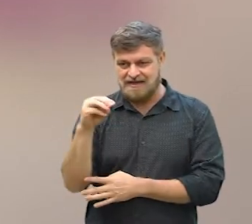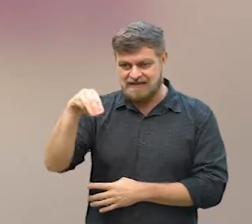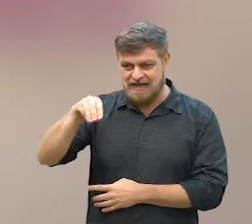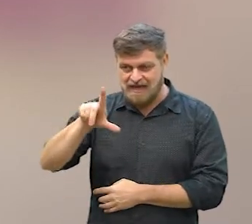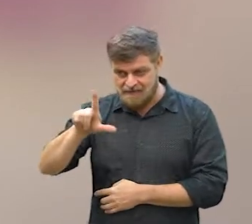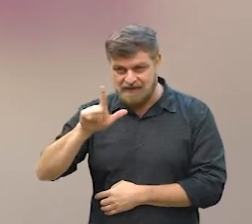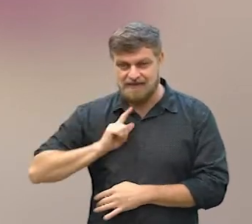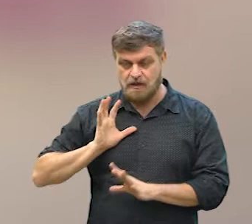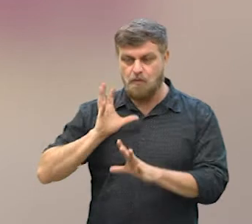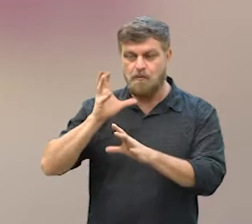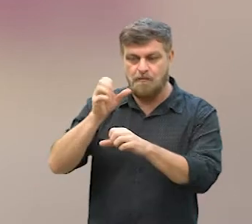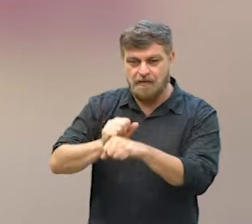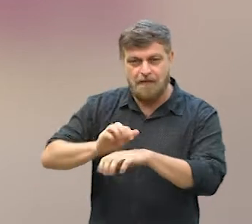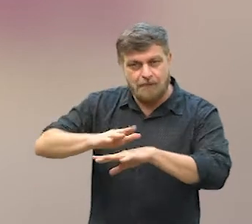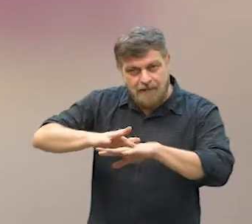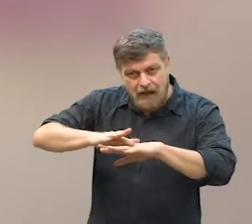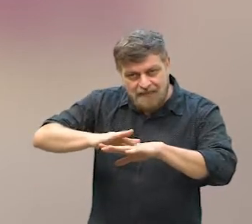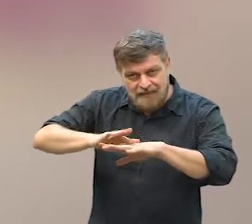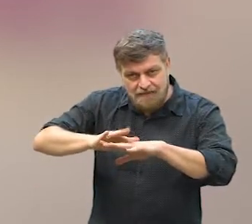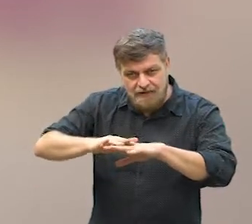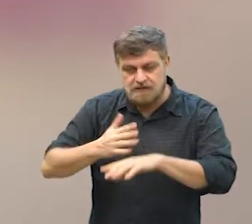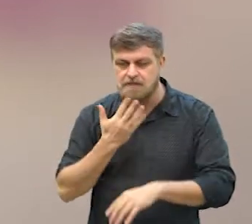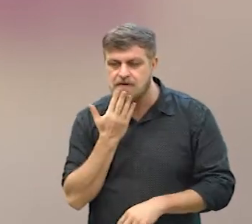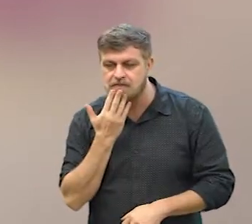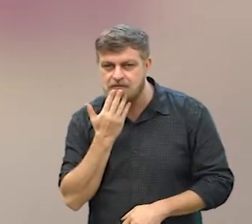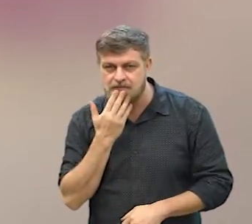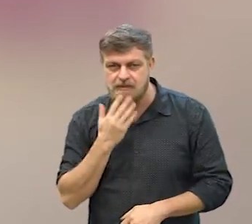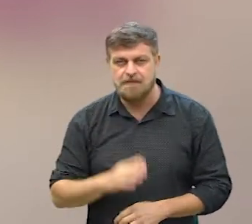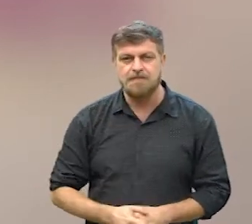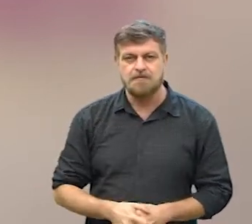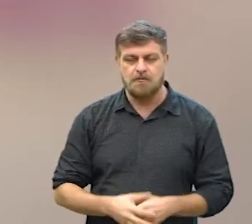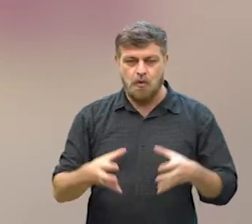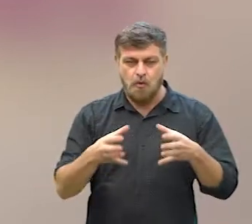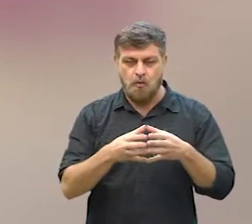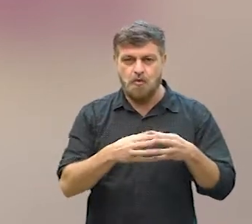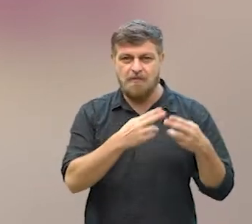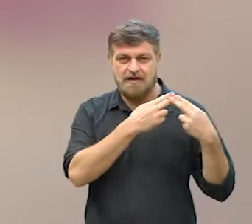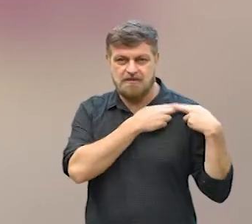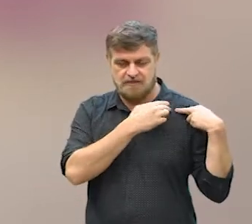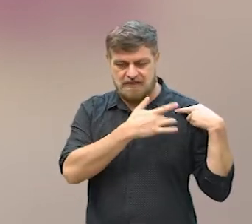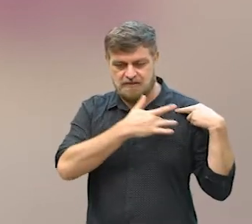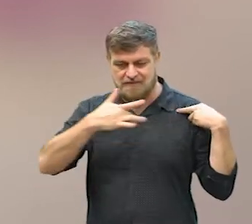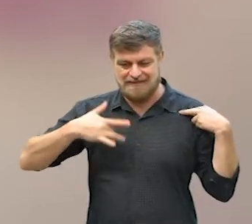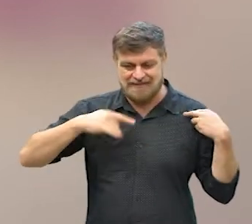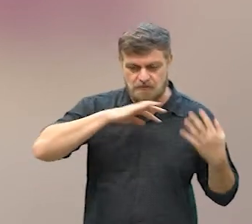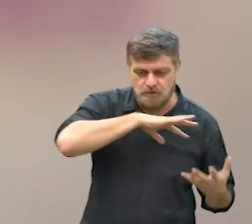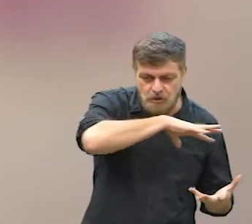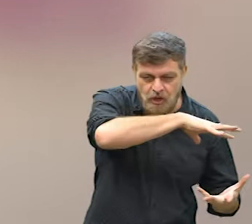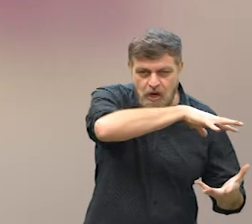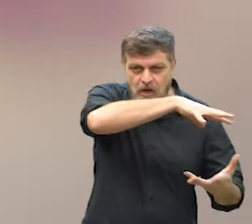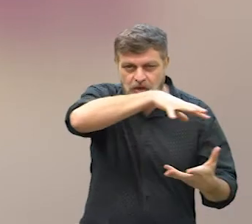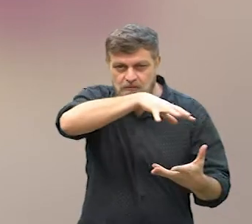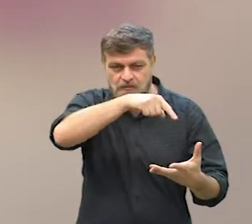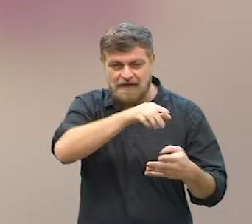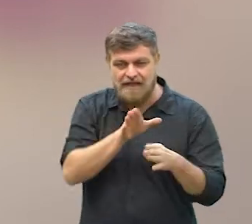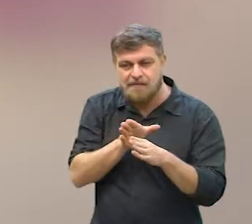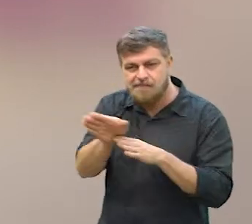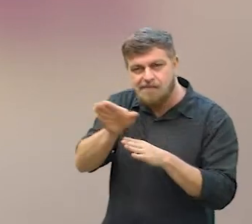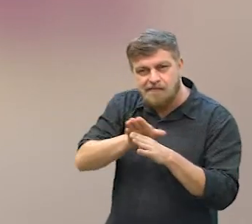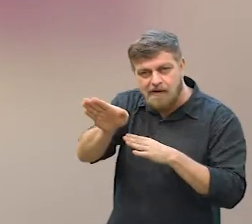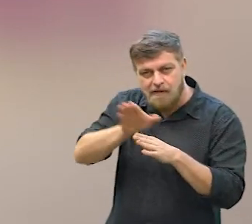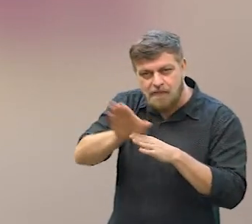água. Então, existe um cálculo que a gente faz. Mas a OMS, os órgãos, né, a Organização